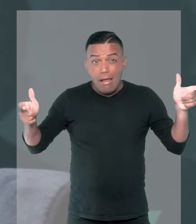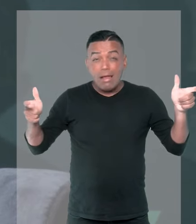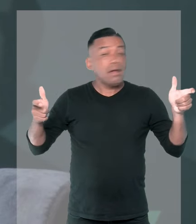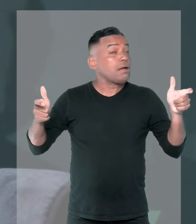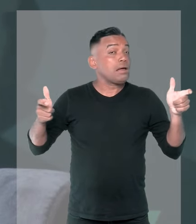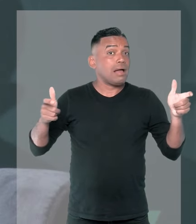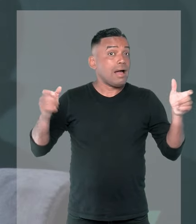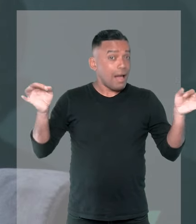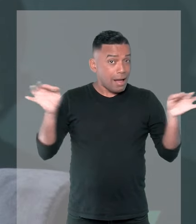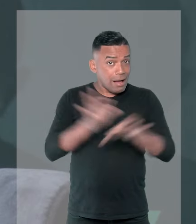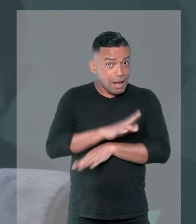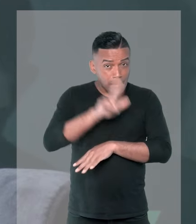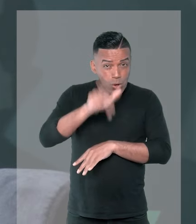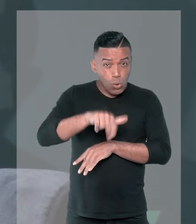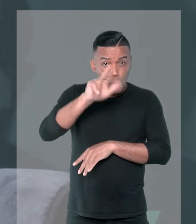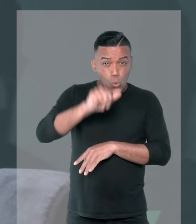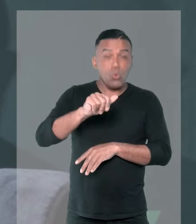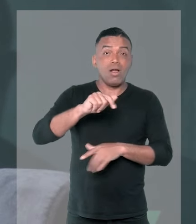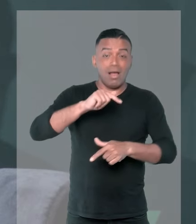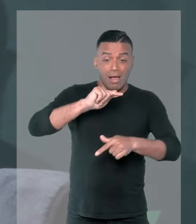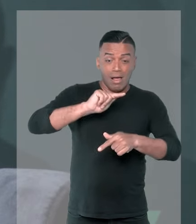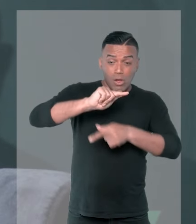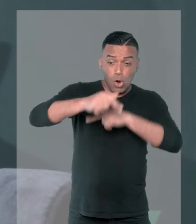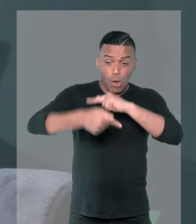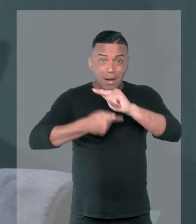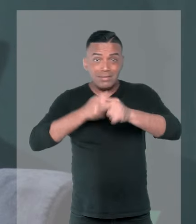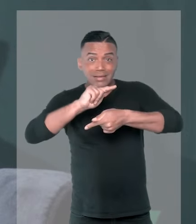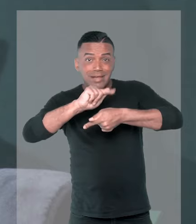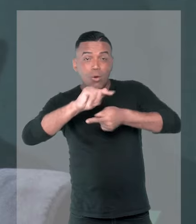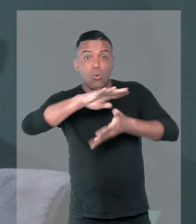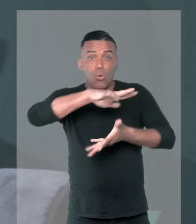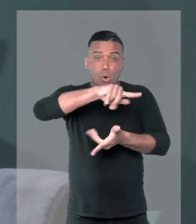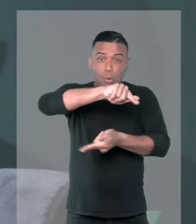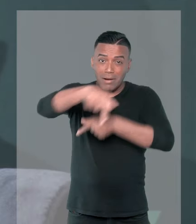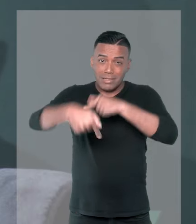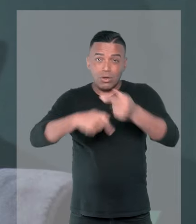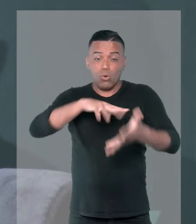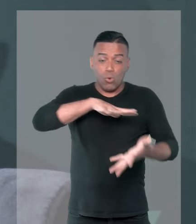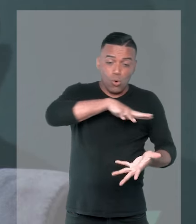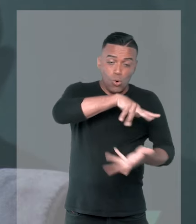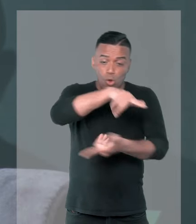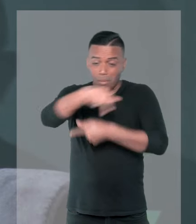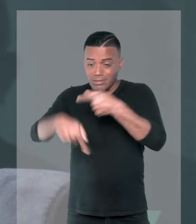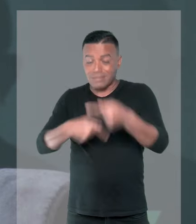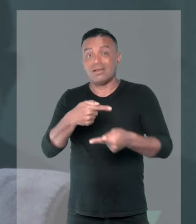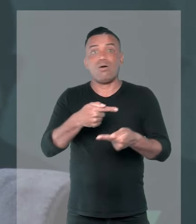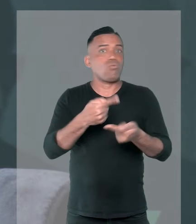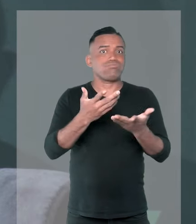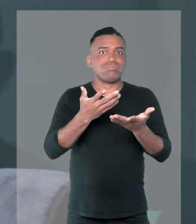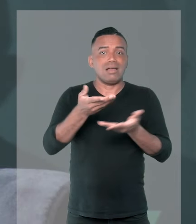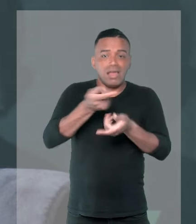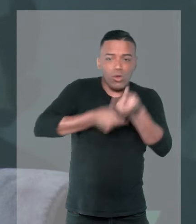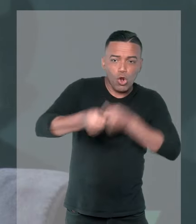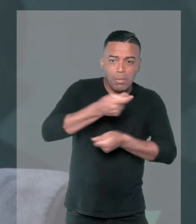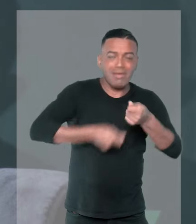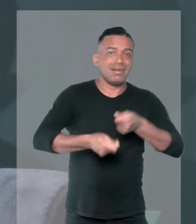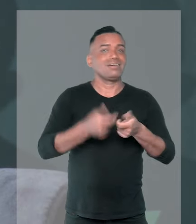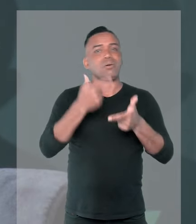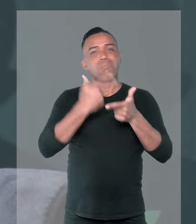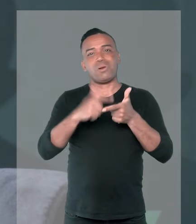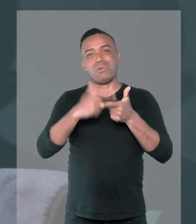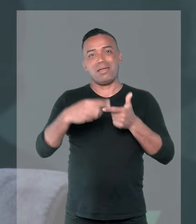infinito né com processos de globalização de financiarización da economia você passa a ter o problema que tem